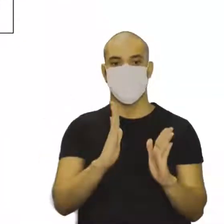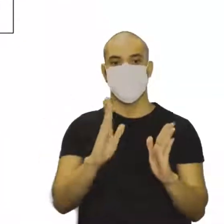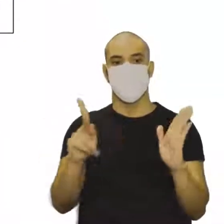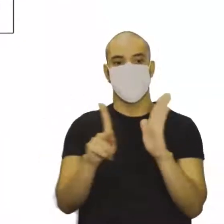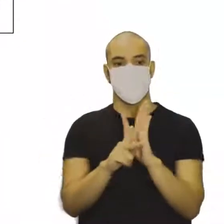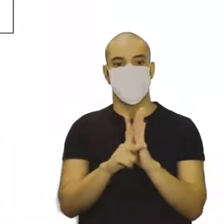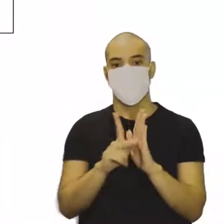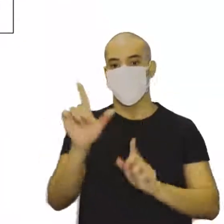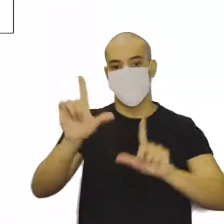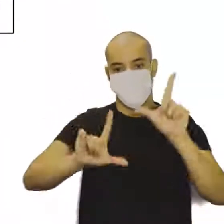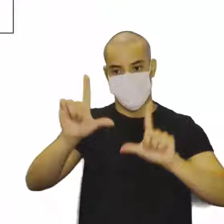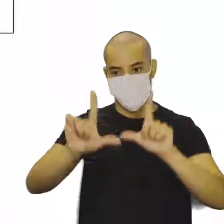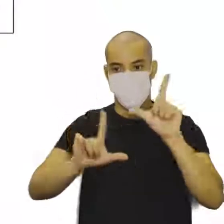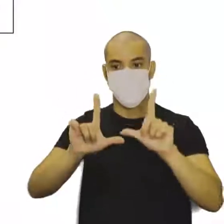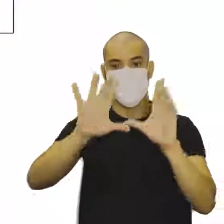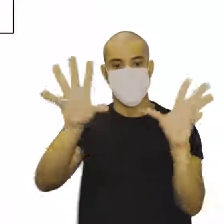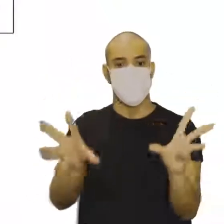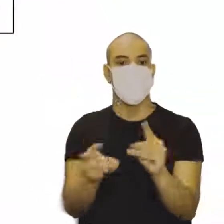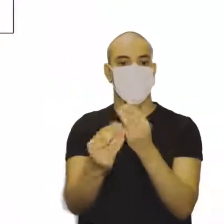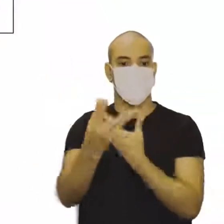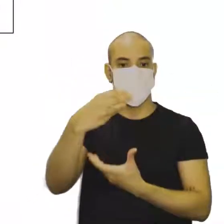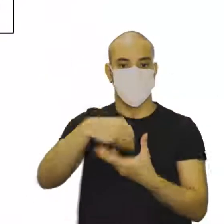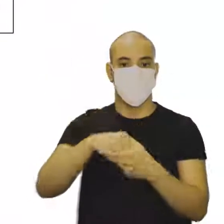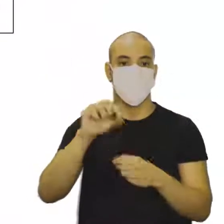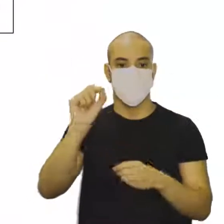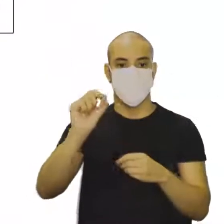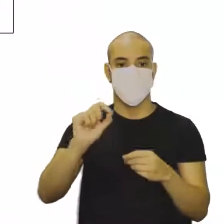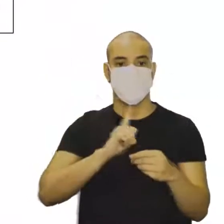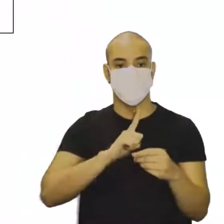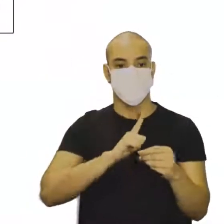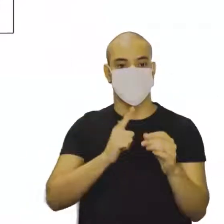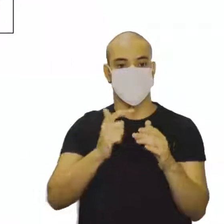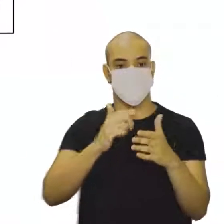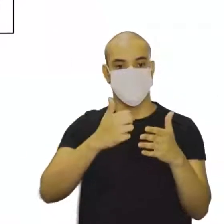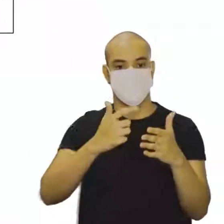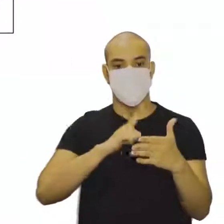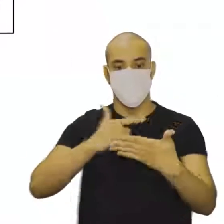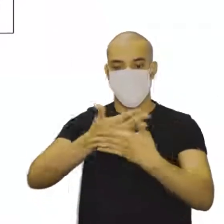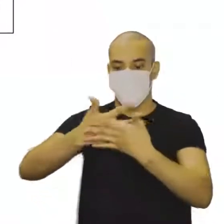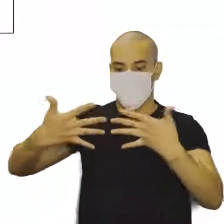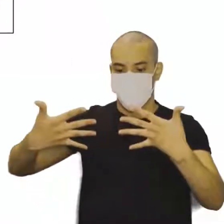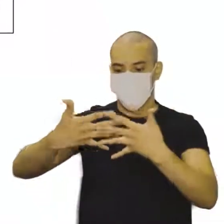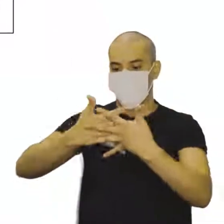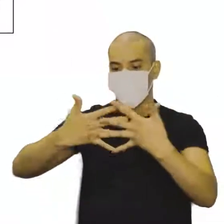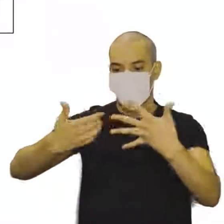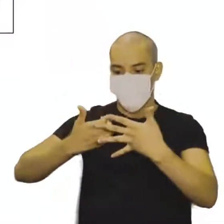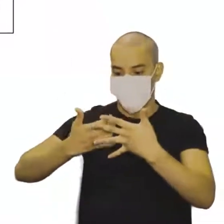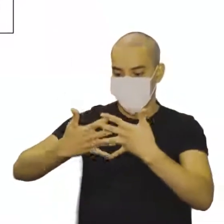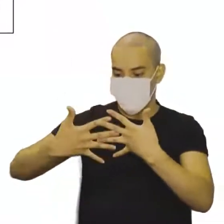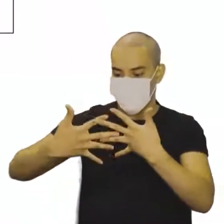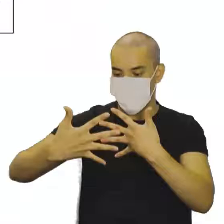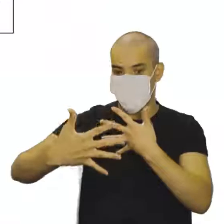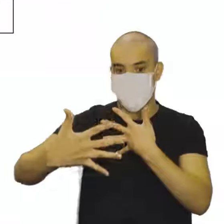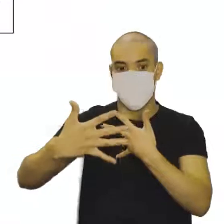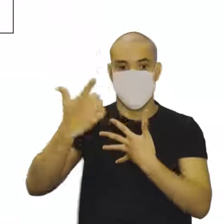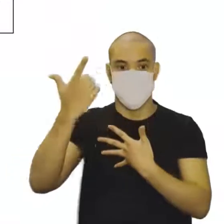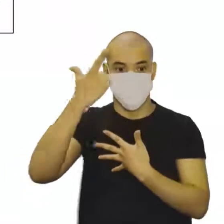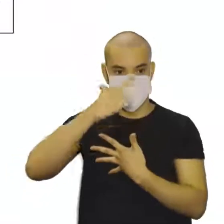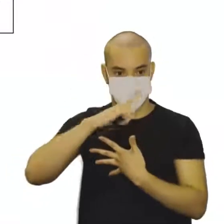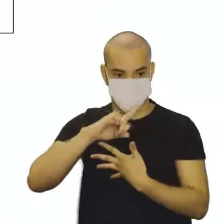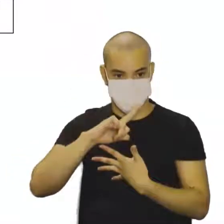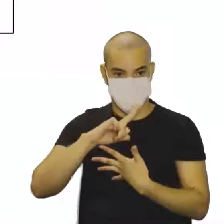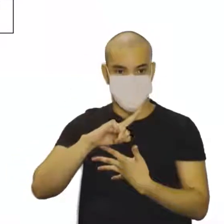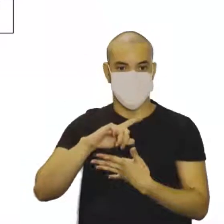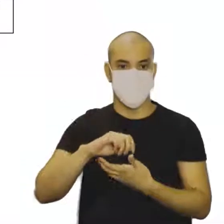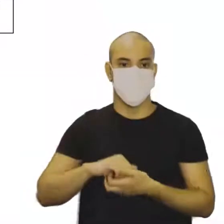de televisão é composto por um filtro que passa aqui, ó, para passá-la, aqui nesse caso está à esquerda,